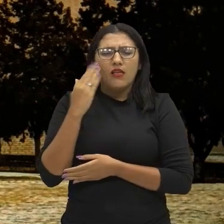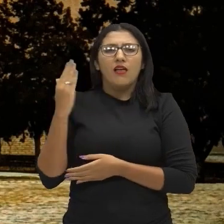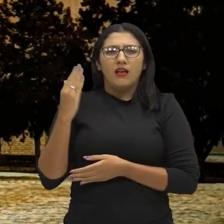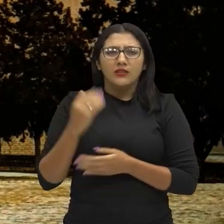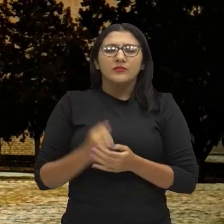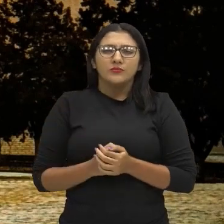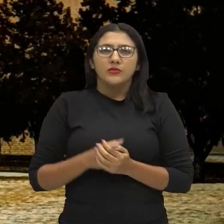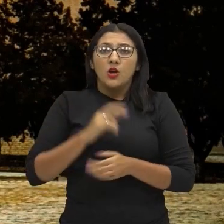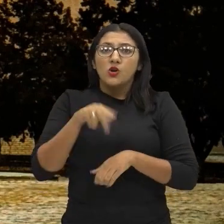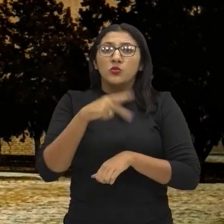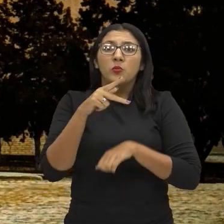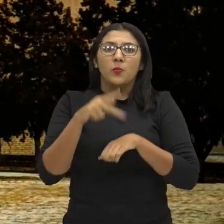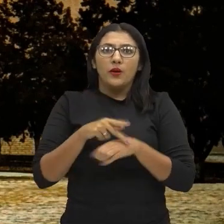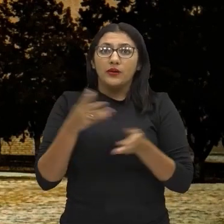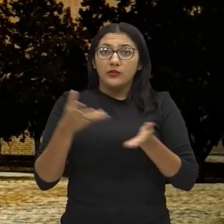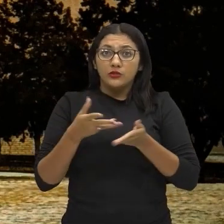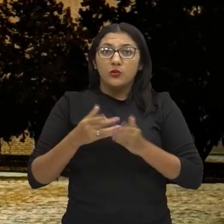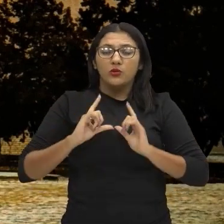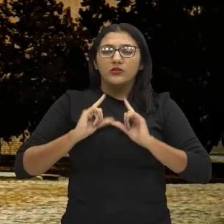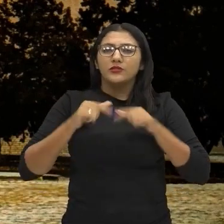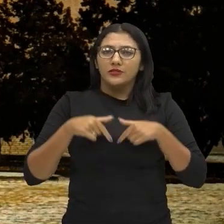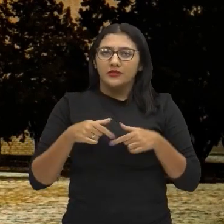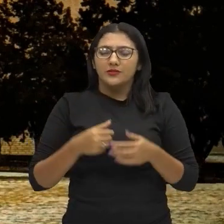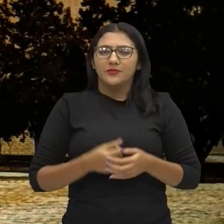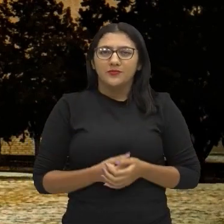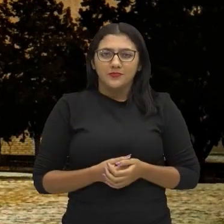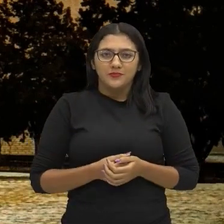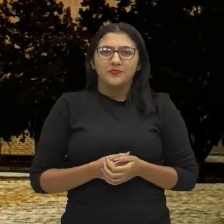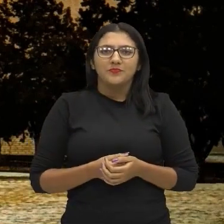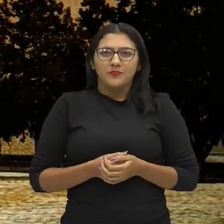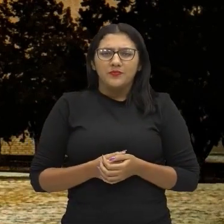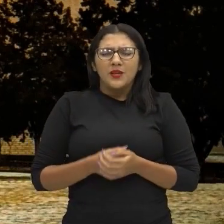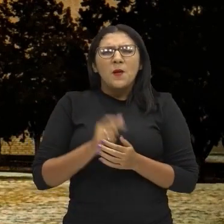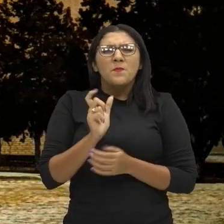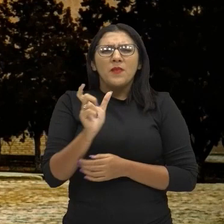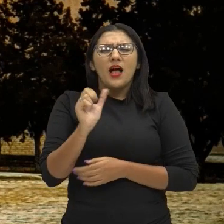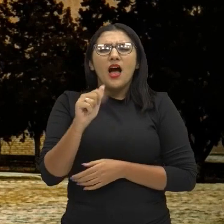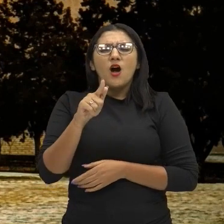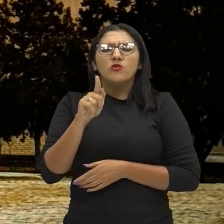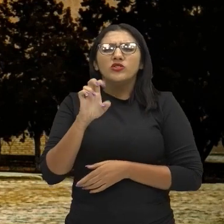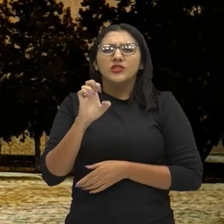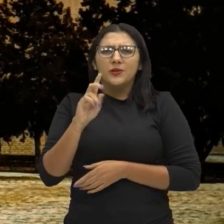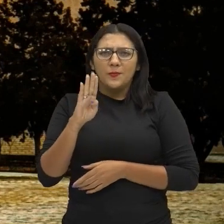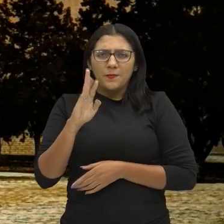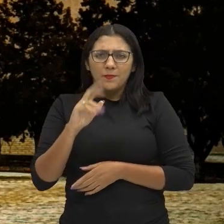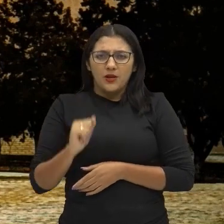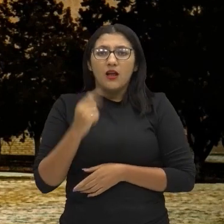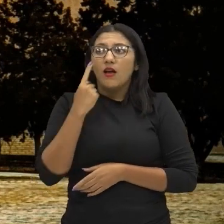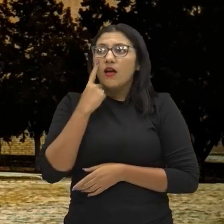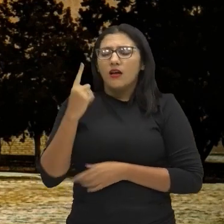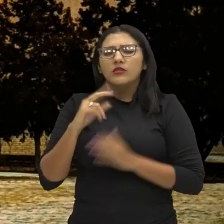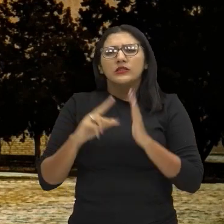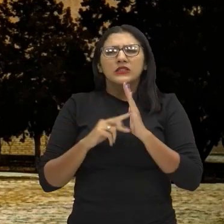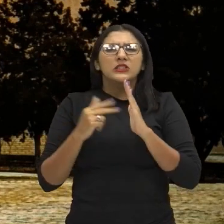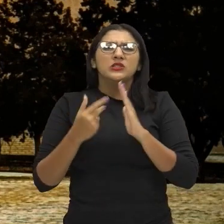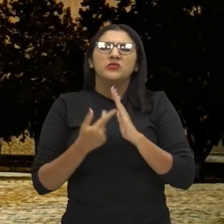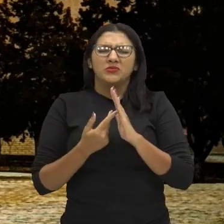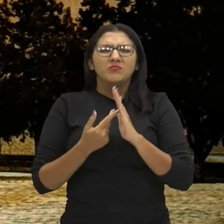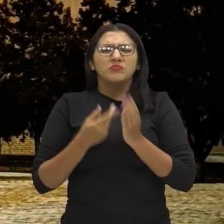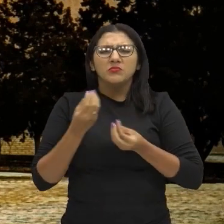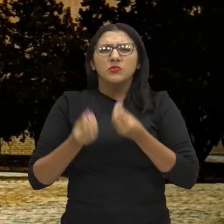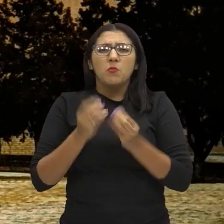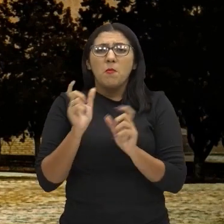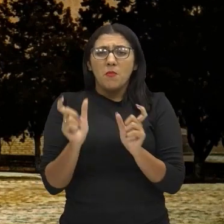em Bagdá, capital do atual Iraque. A palavra álgebra vem de Al-Jabar. Imagina-se que